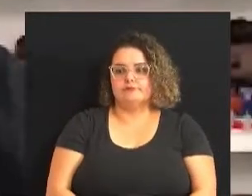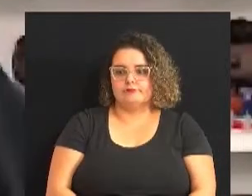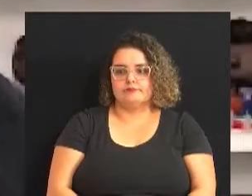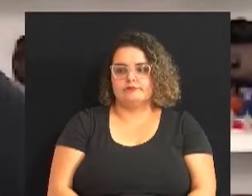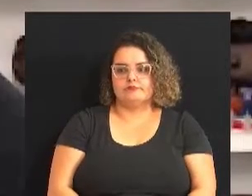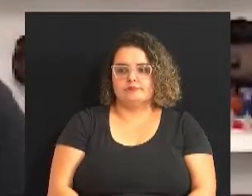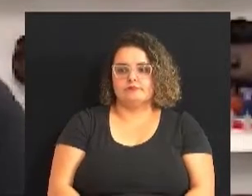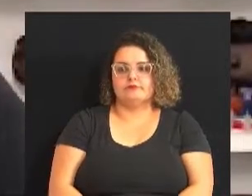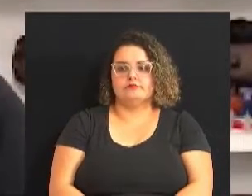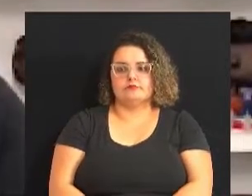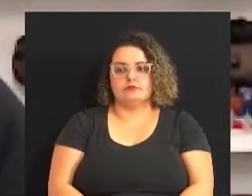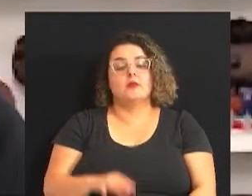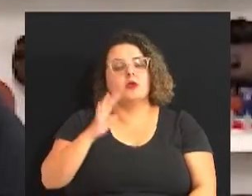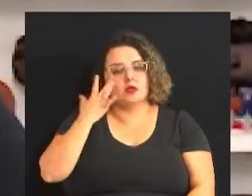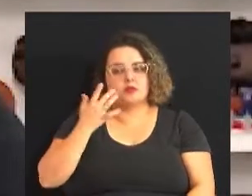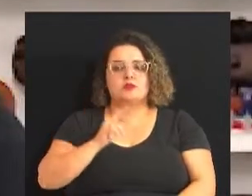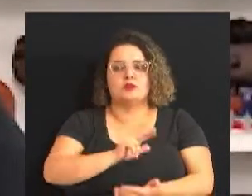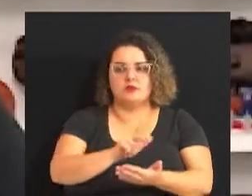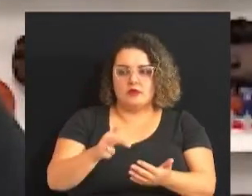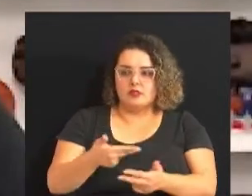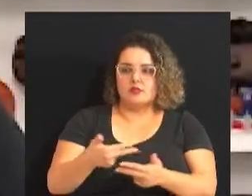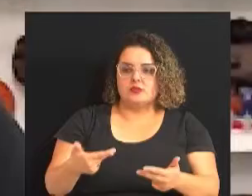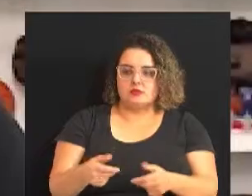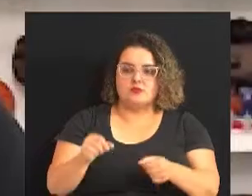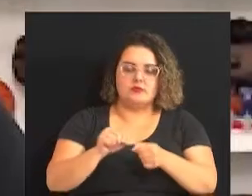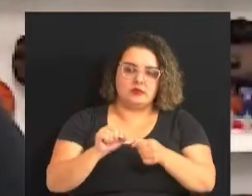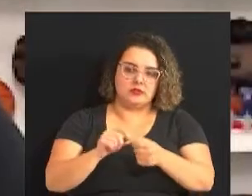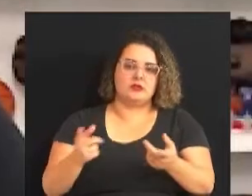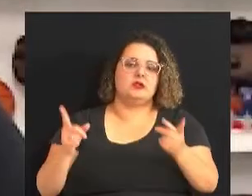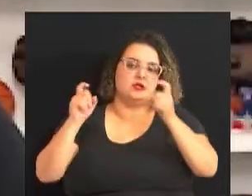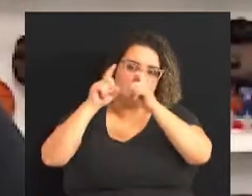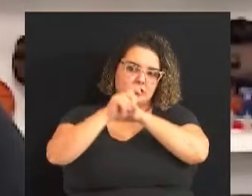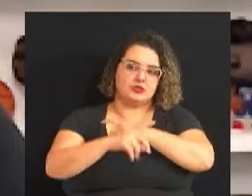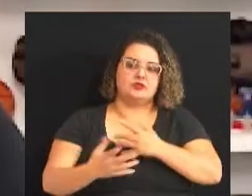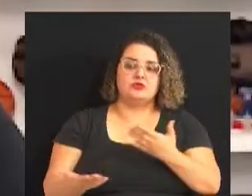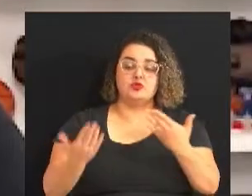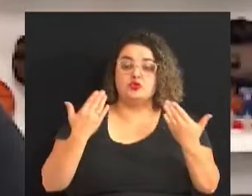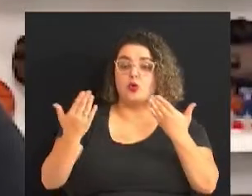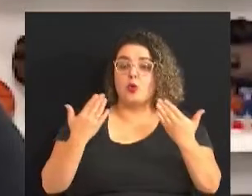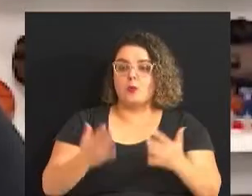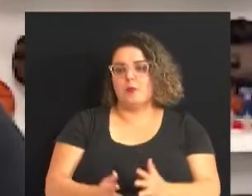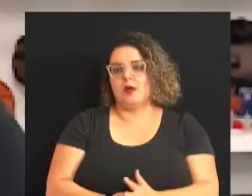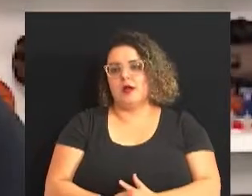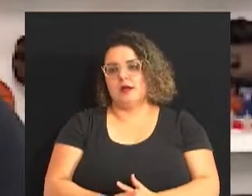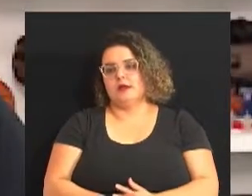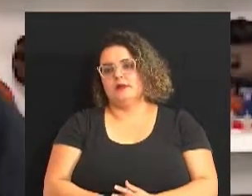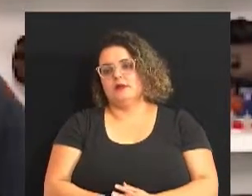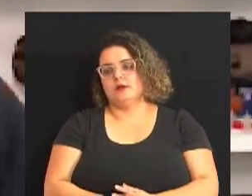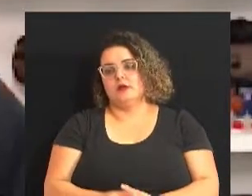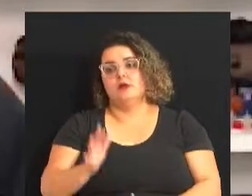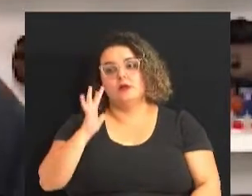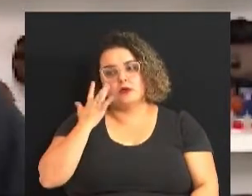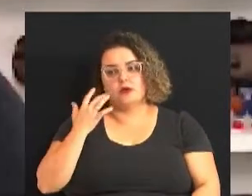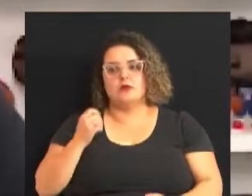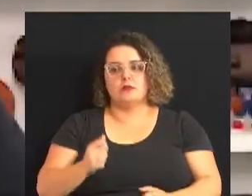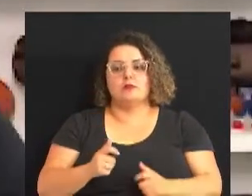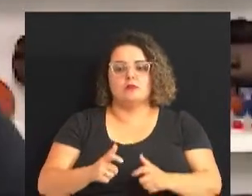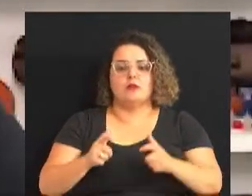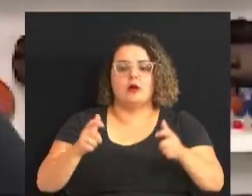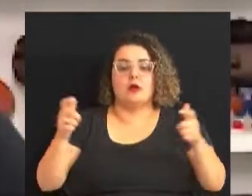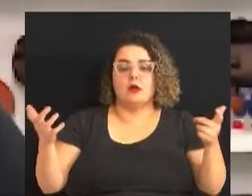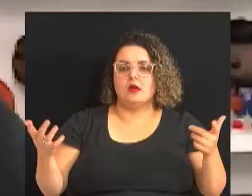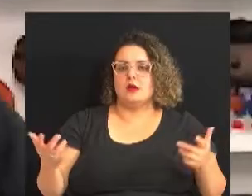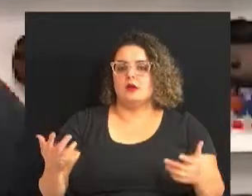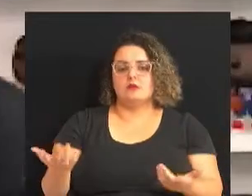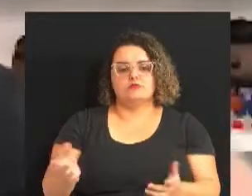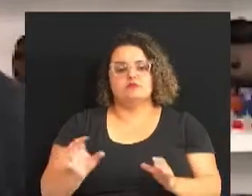tem muita coisa para se fazer e é difícil você comparar. Eu acho que a gente tem que crescer pelas próprias pernas. Eu não acho